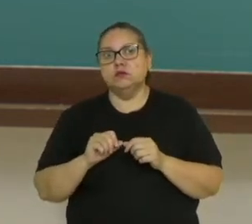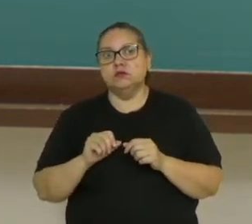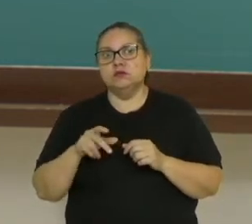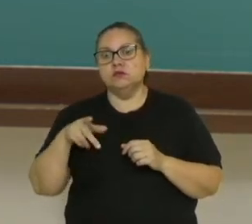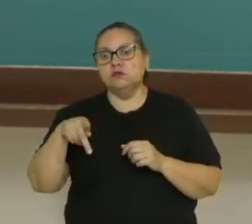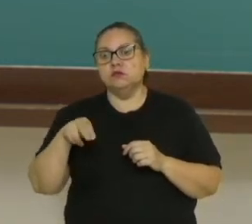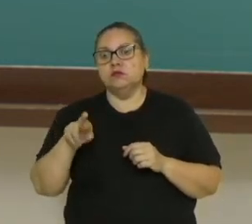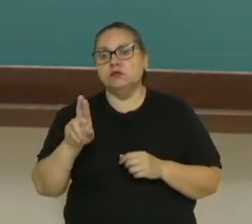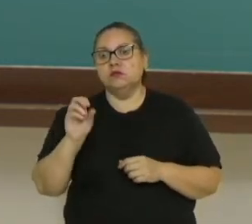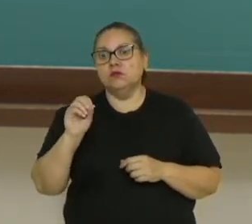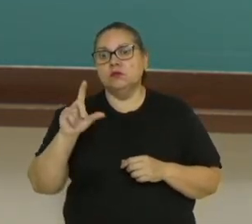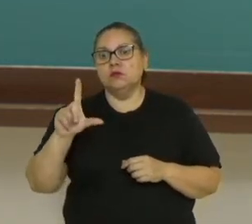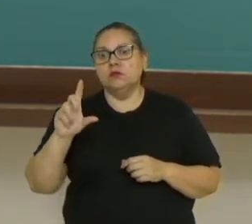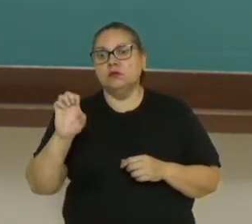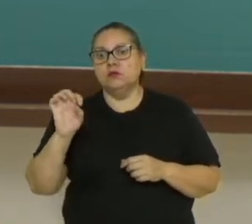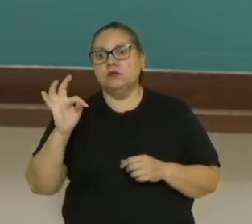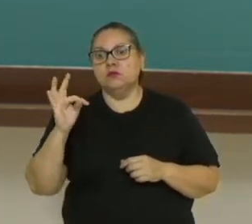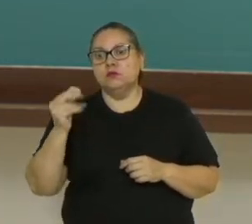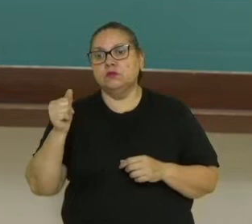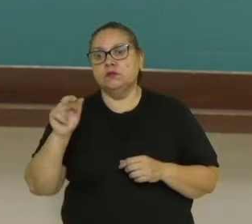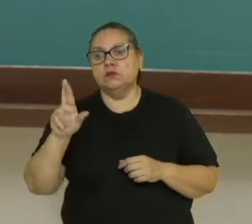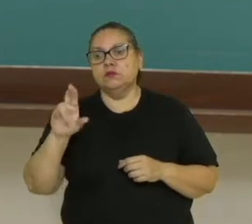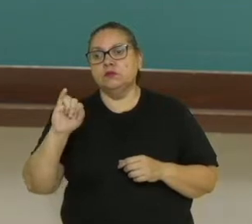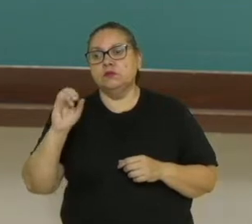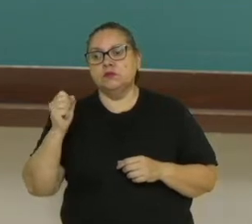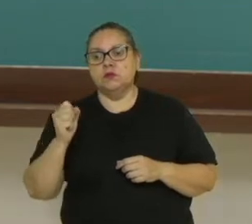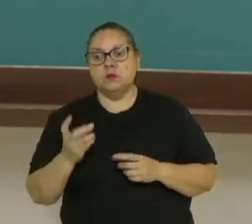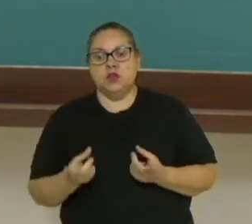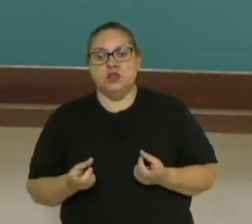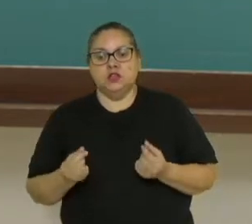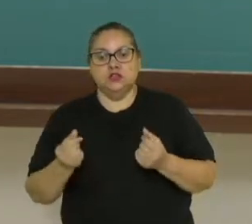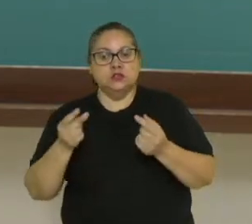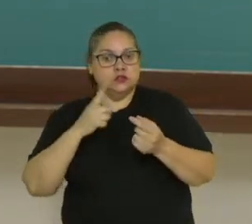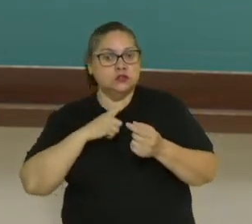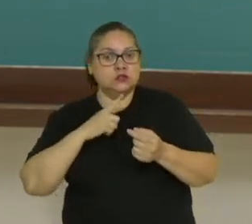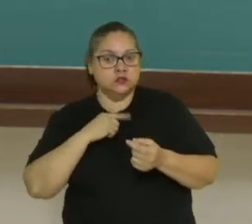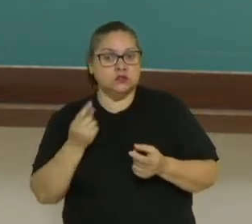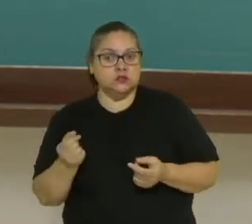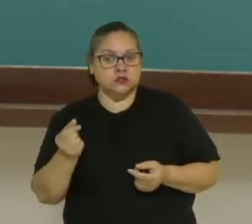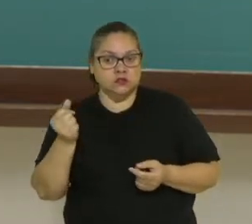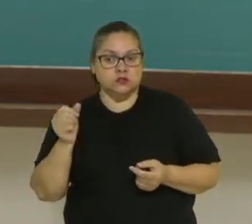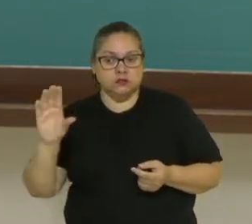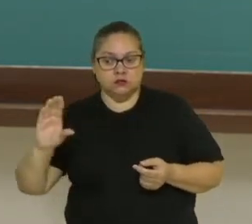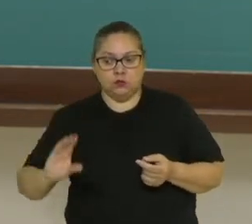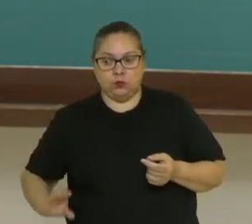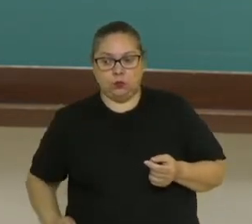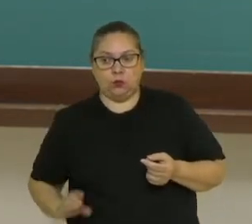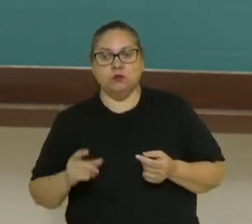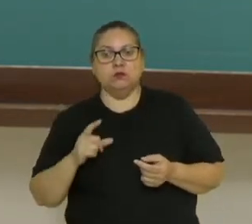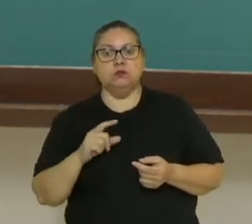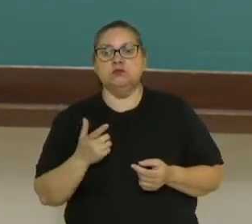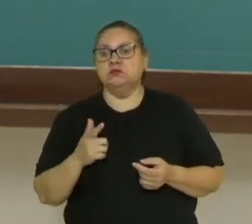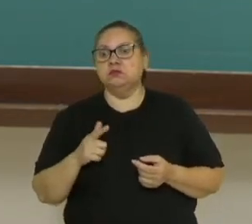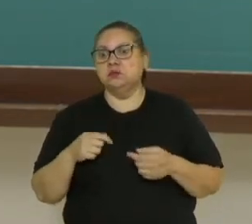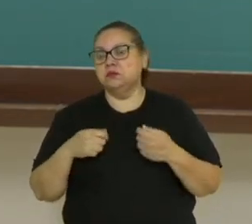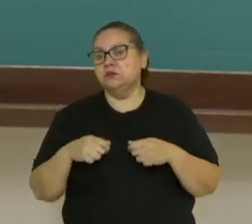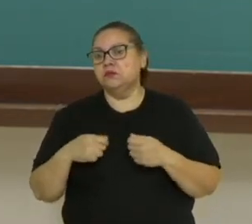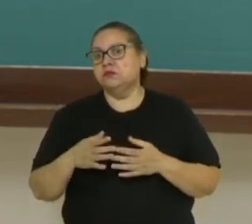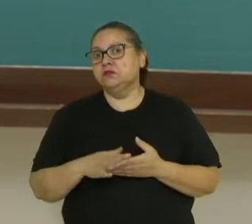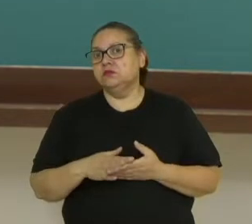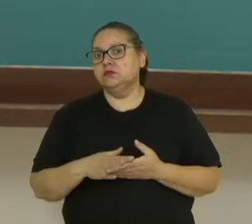dos proletários. Por mais dinheiro que essa pessoa ganhe, ela não é